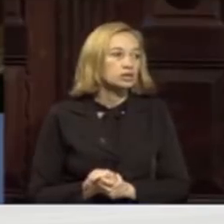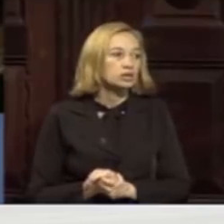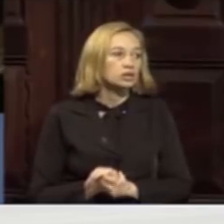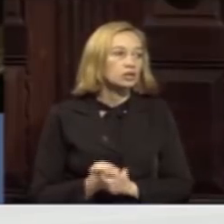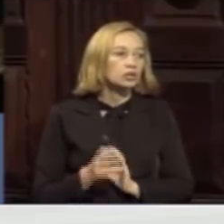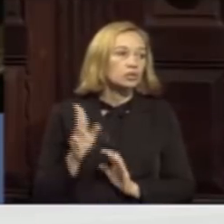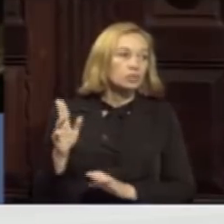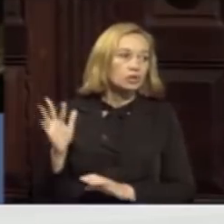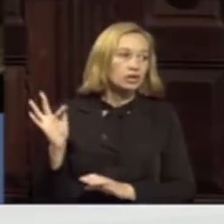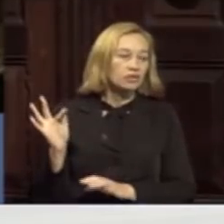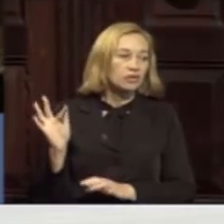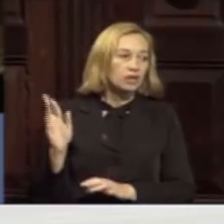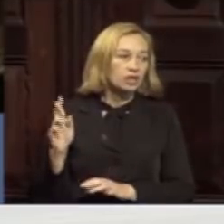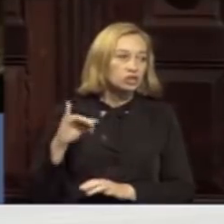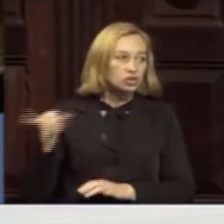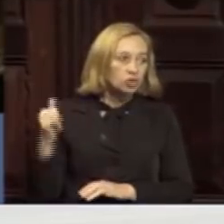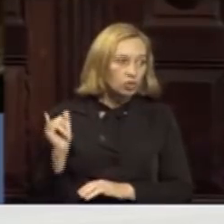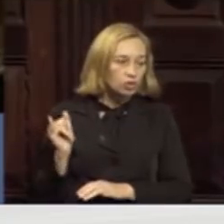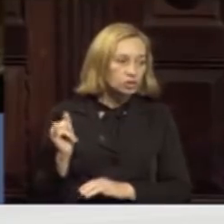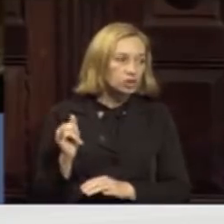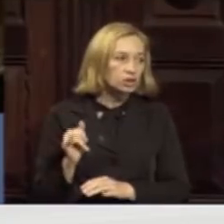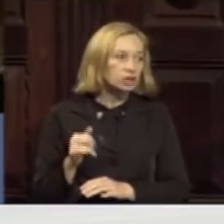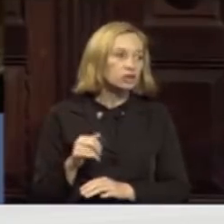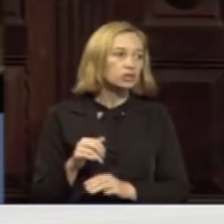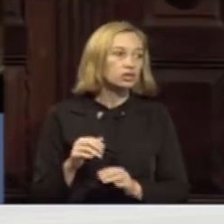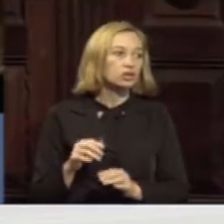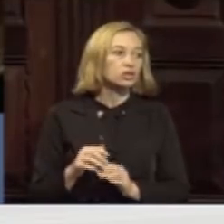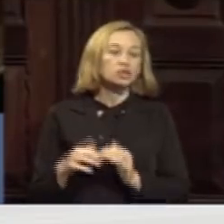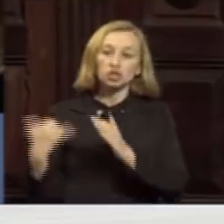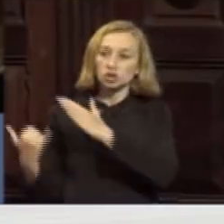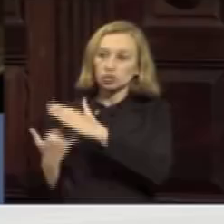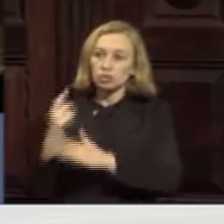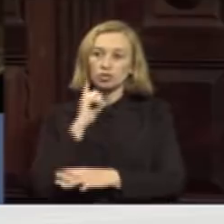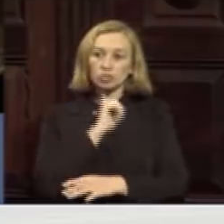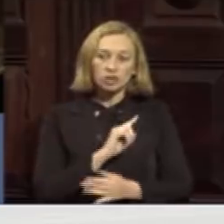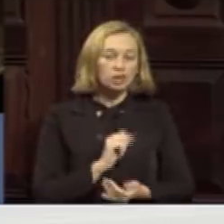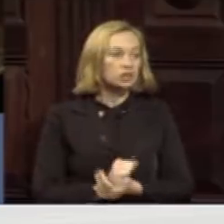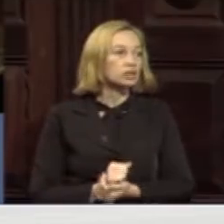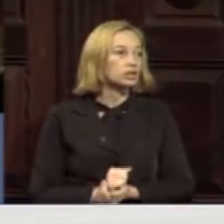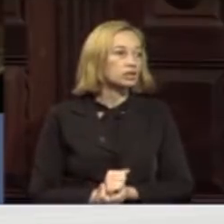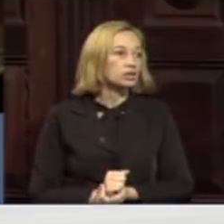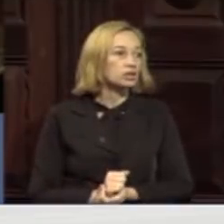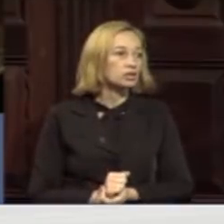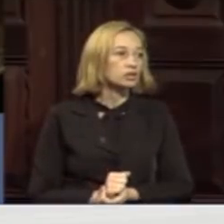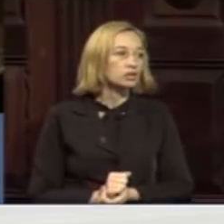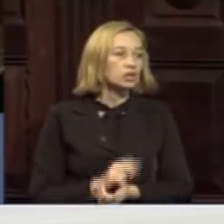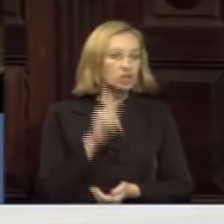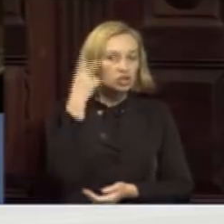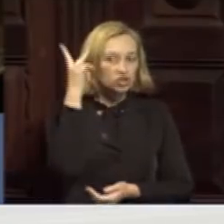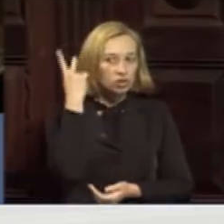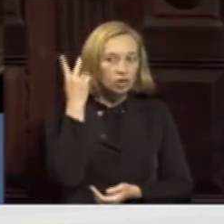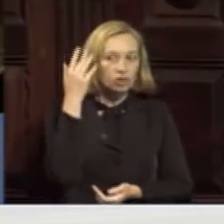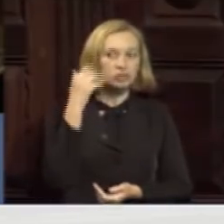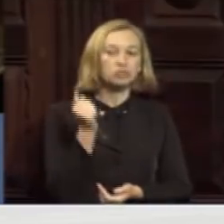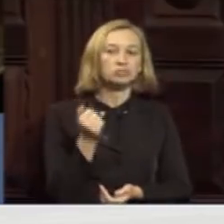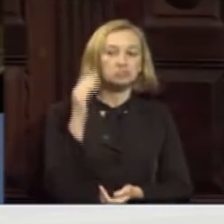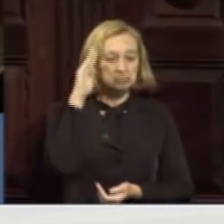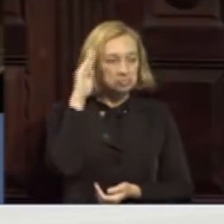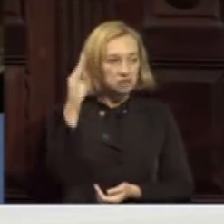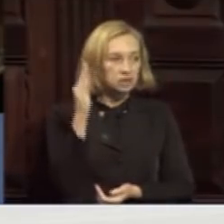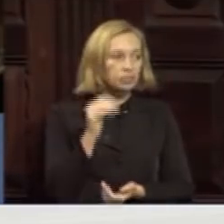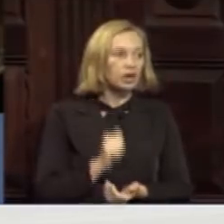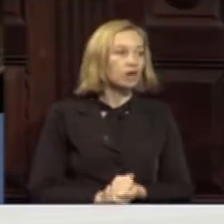FRJ, o de Bom Jesus está no Instituto Federal Fluminense, mas cumpriram e cumprem até hoje um papel histórico, fundamental, de formação